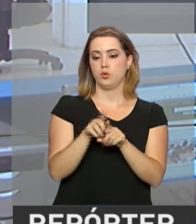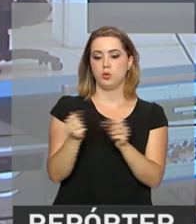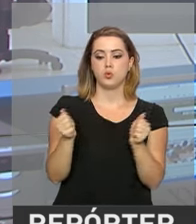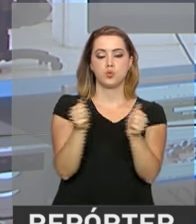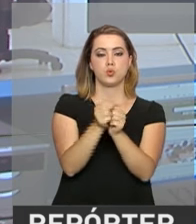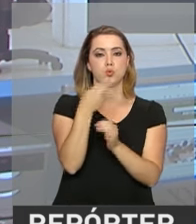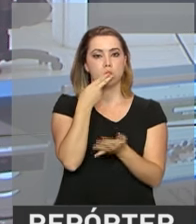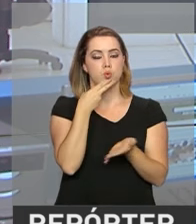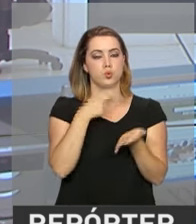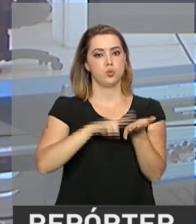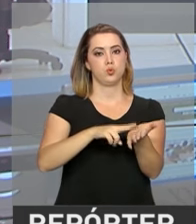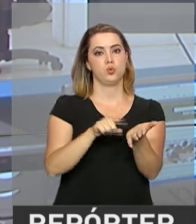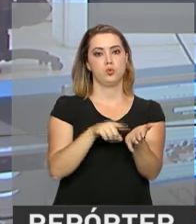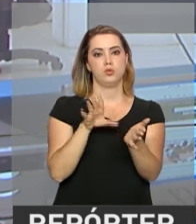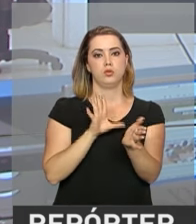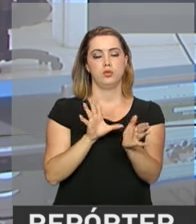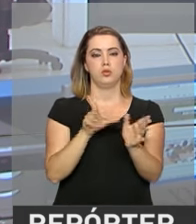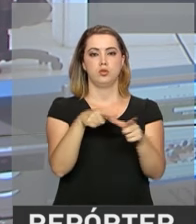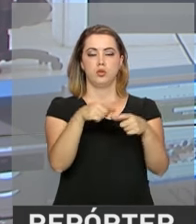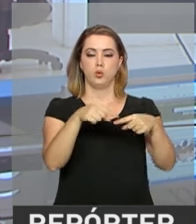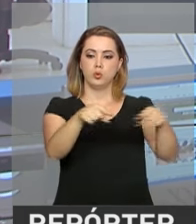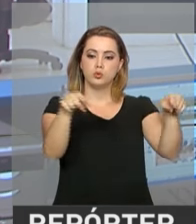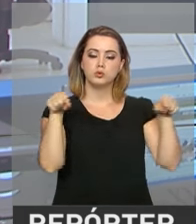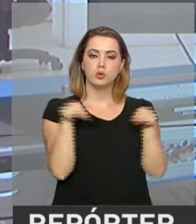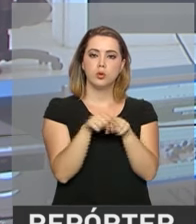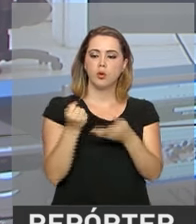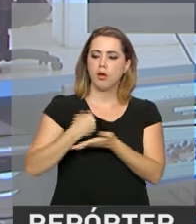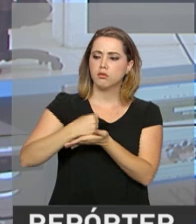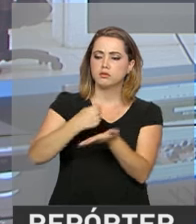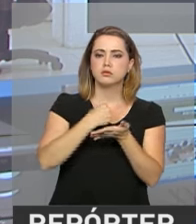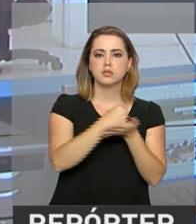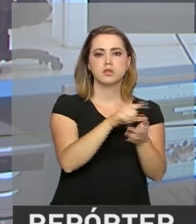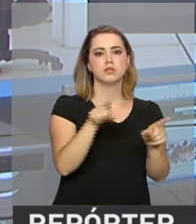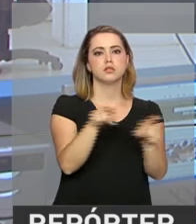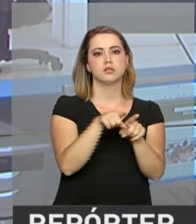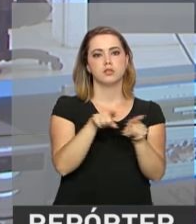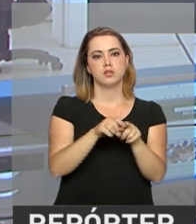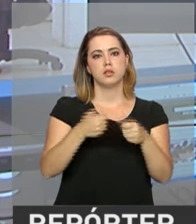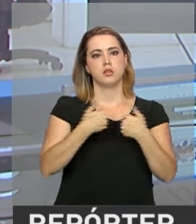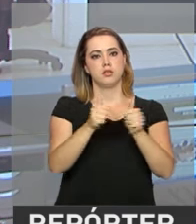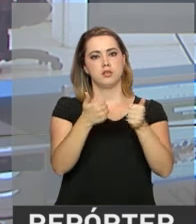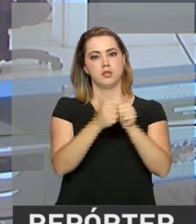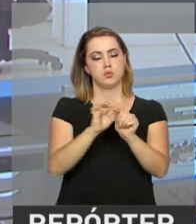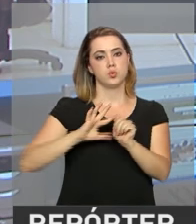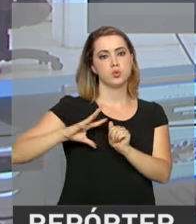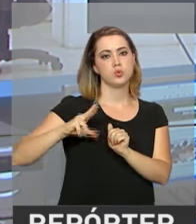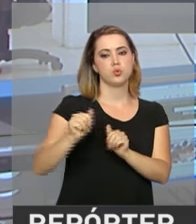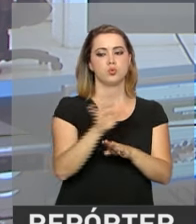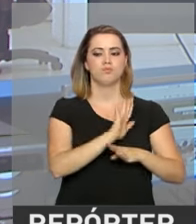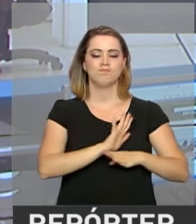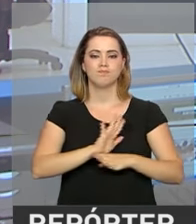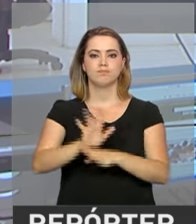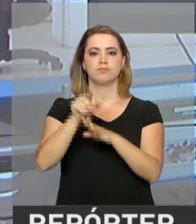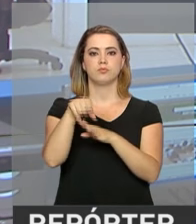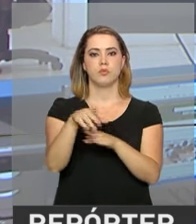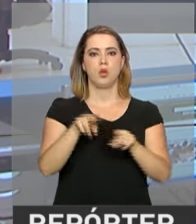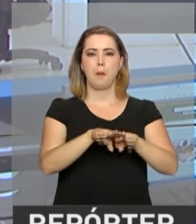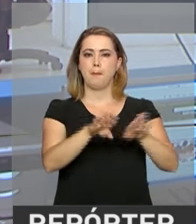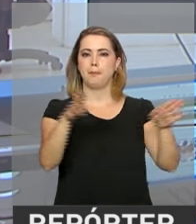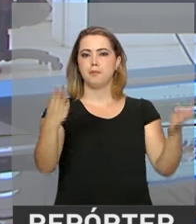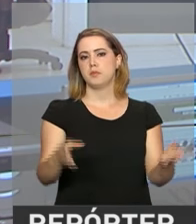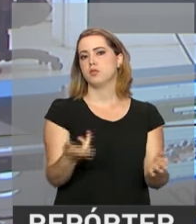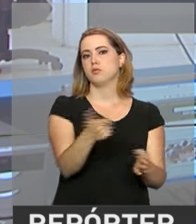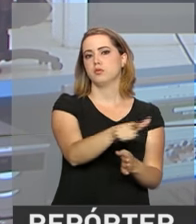Correios que inclui armazenagem transporte entrega das urnas além do transporte do material de apoio como mesas e